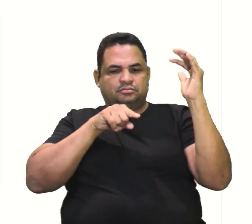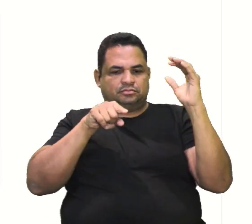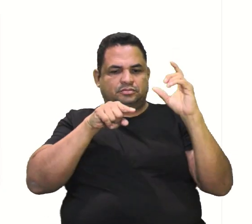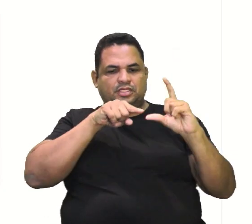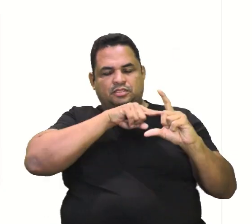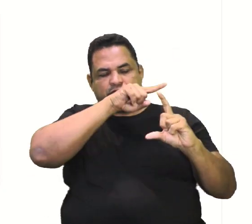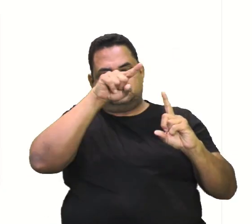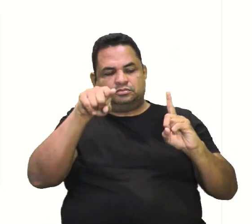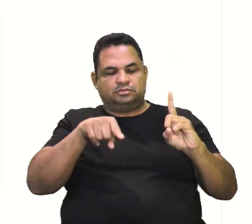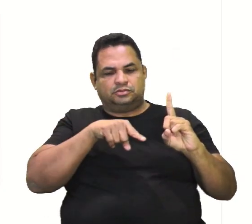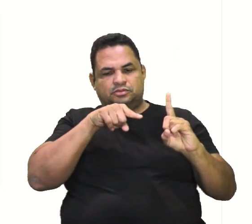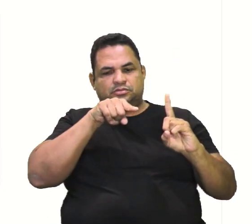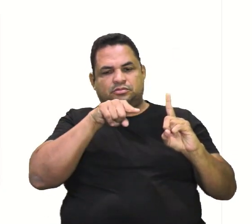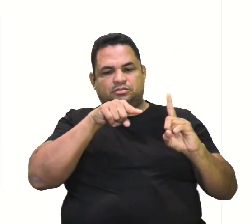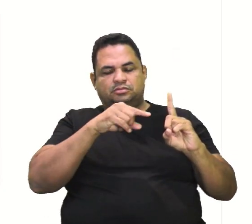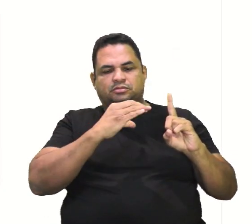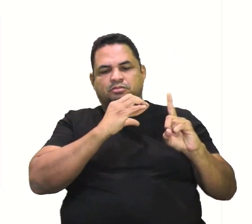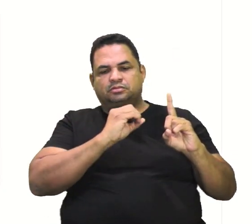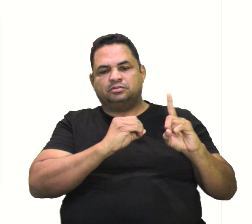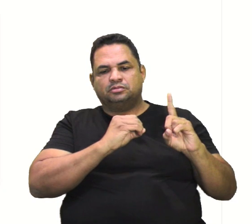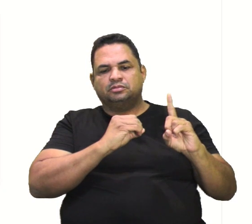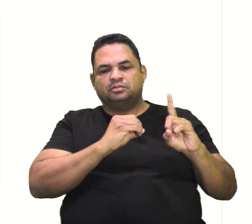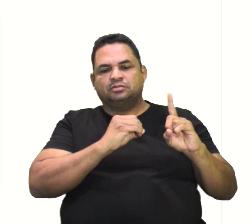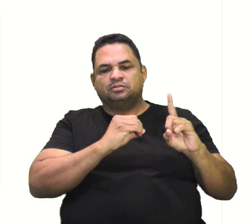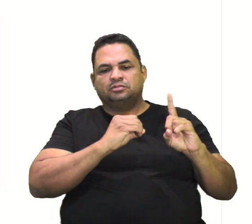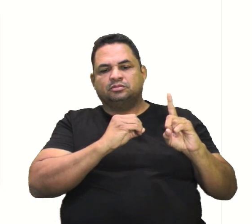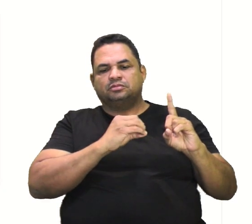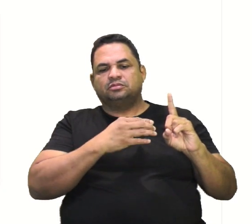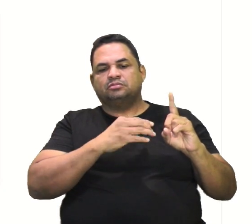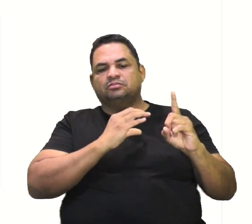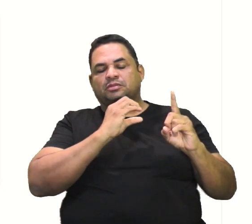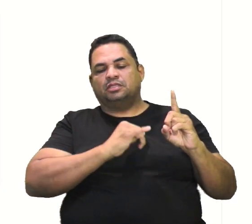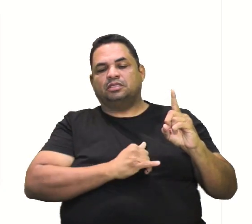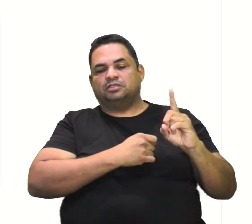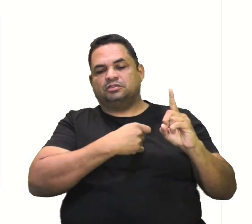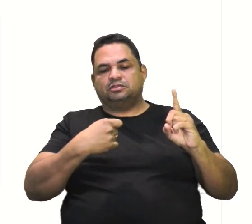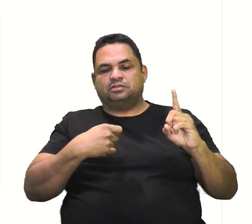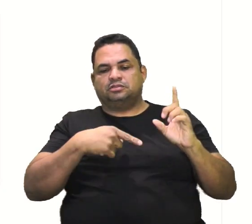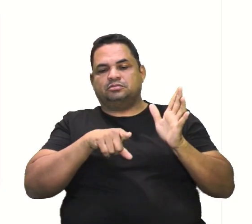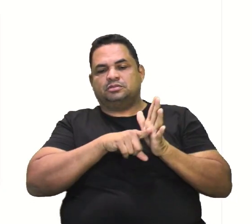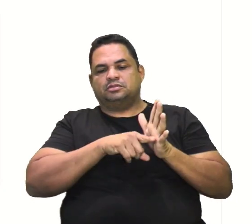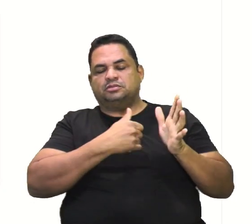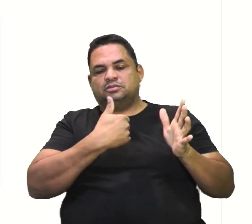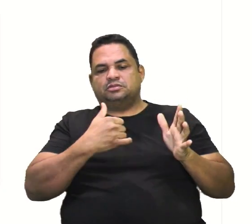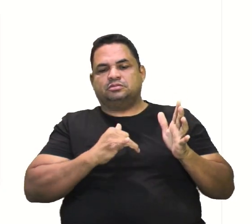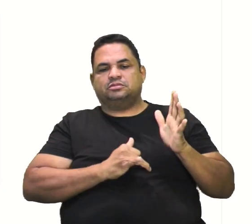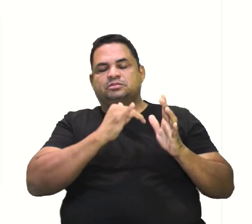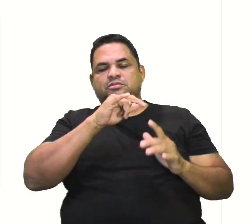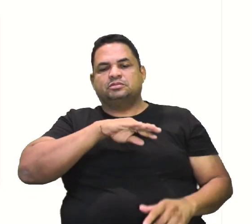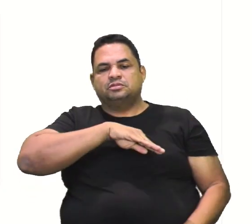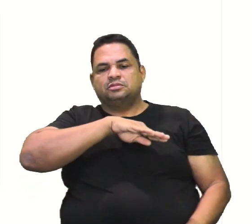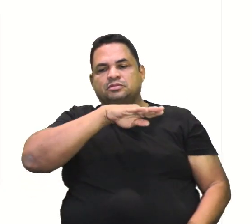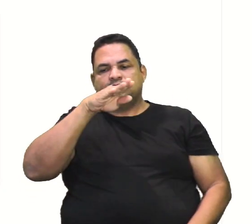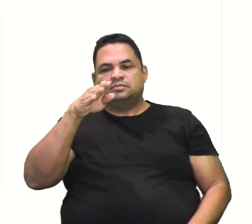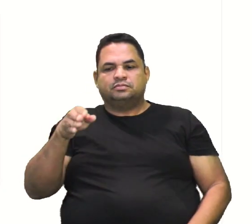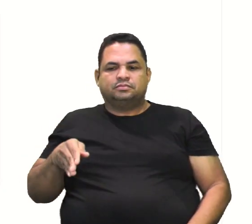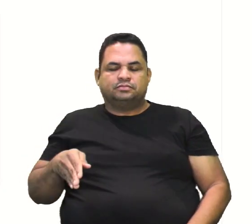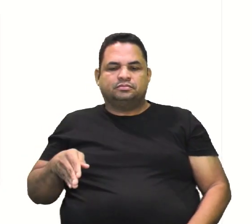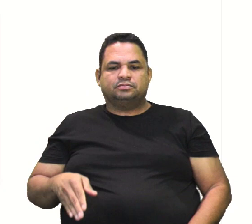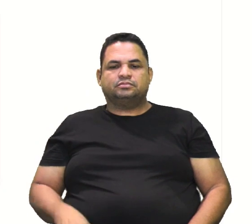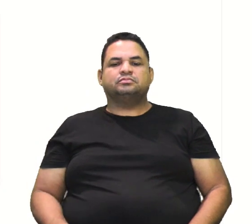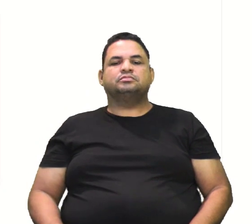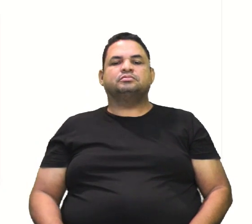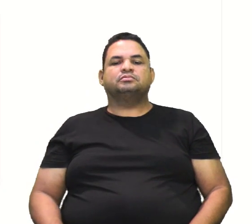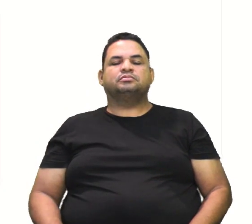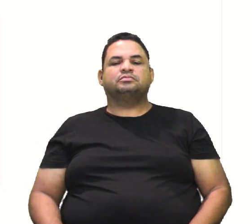circunferência é 0 para X e menos 16 para Y. Tá? Então aí já temos aí o contorno da ponte.